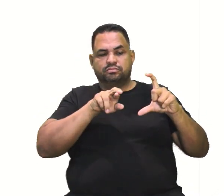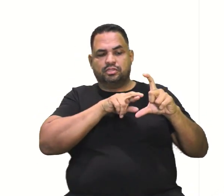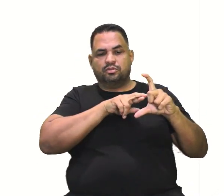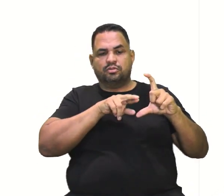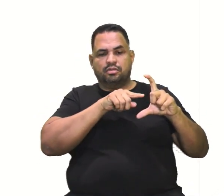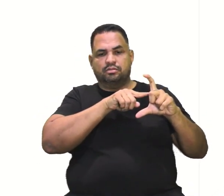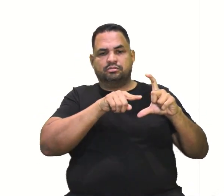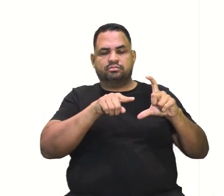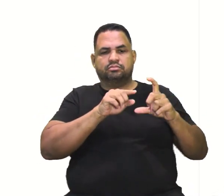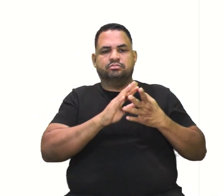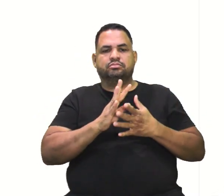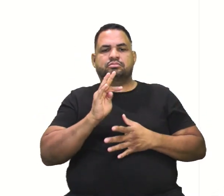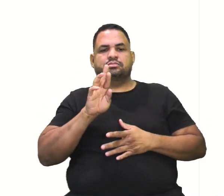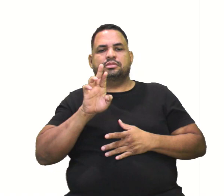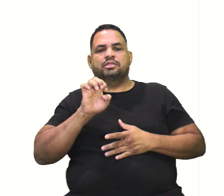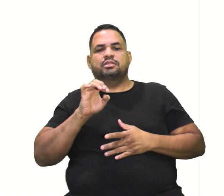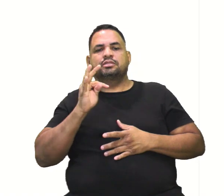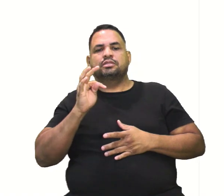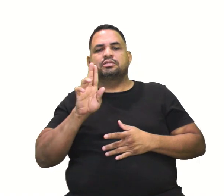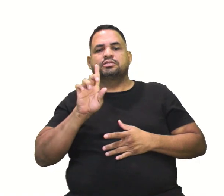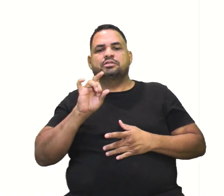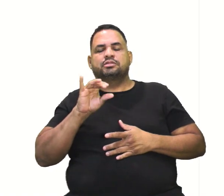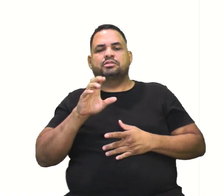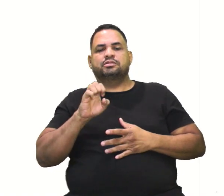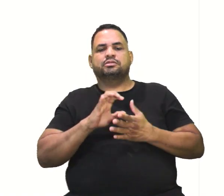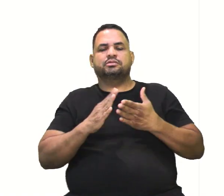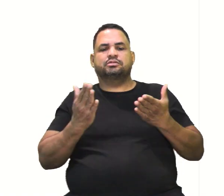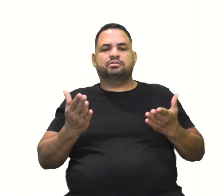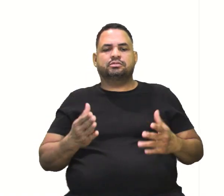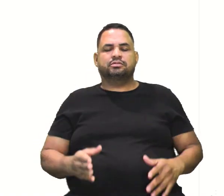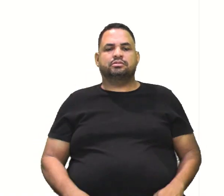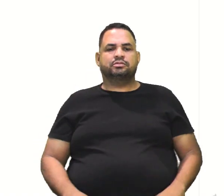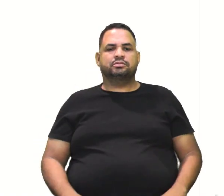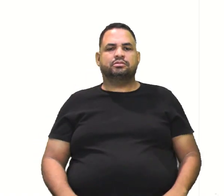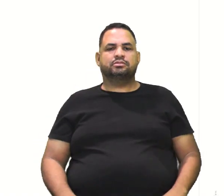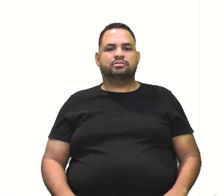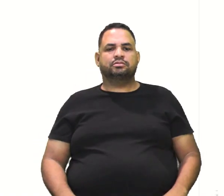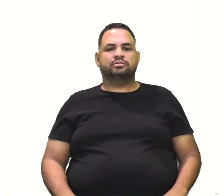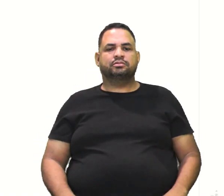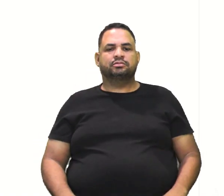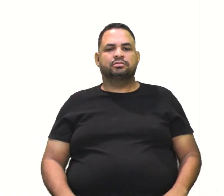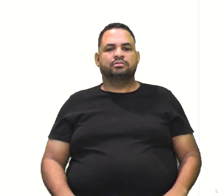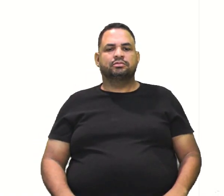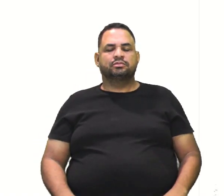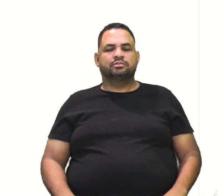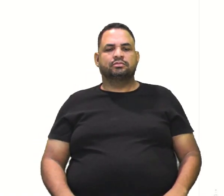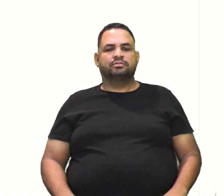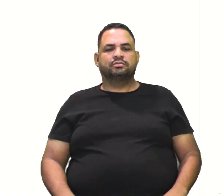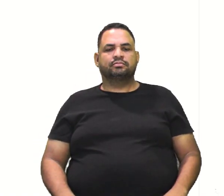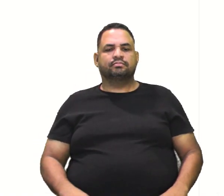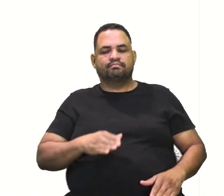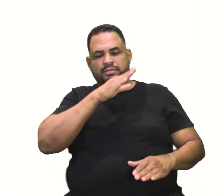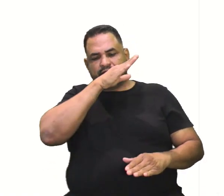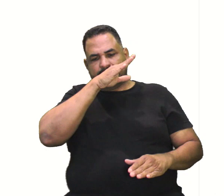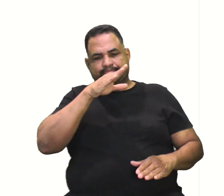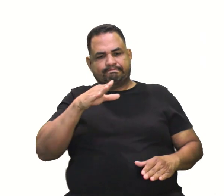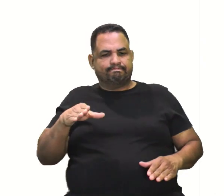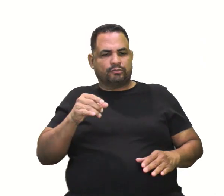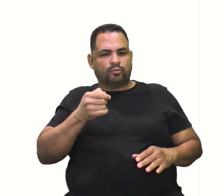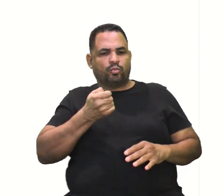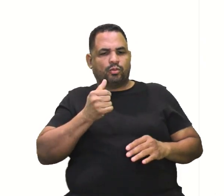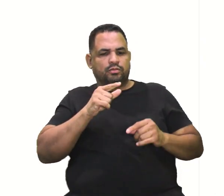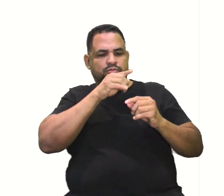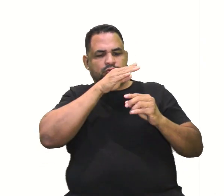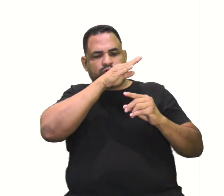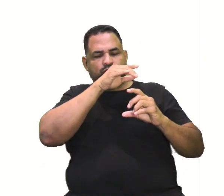circunferência. Na tangente, o que acontece, né? Aí é aquela saída pela tangente, ou seja, passa raspando.